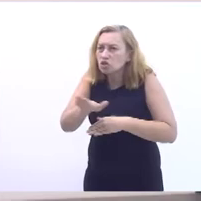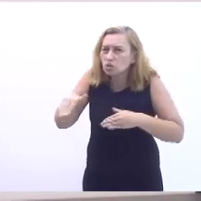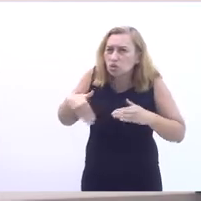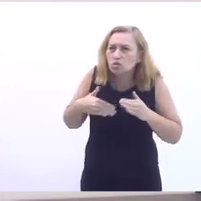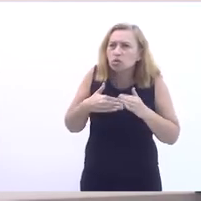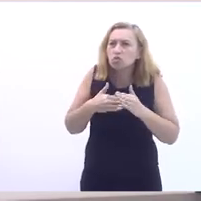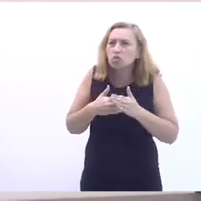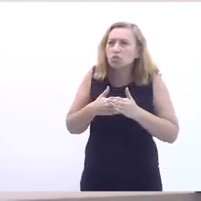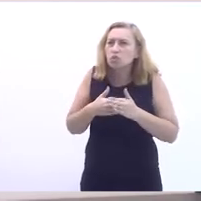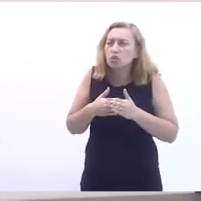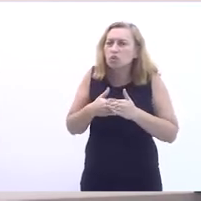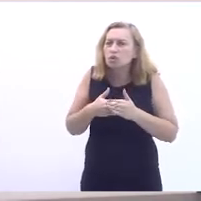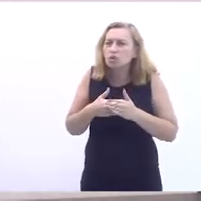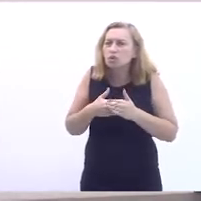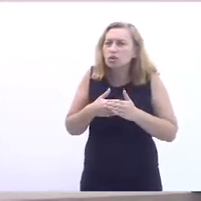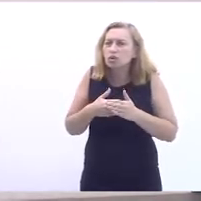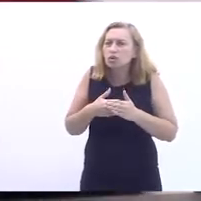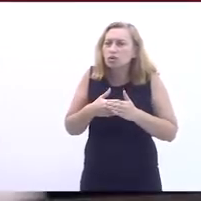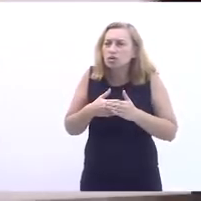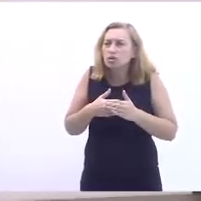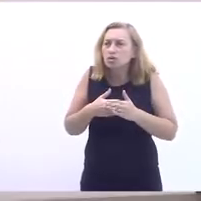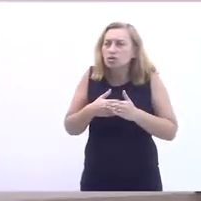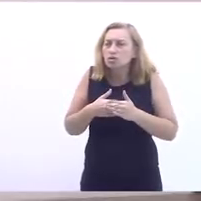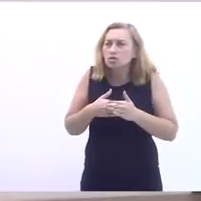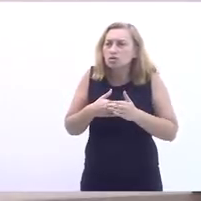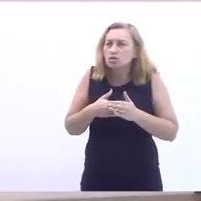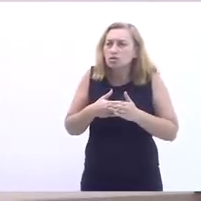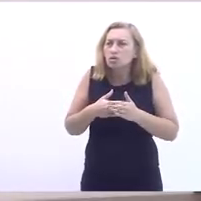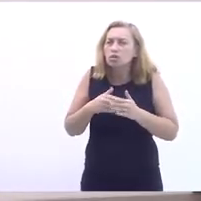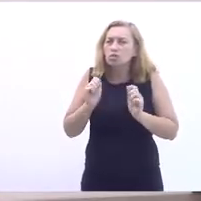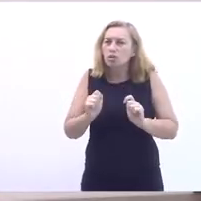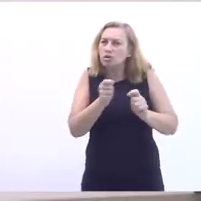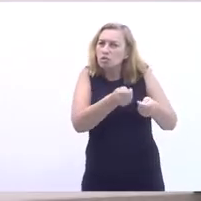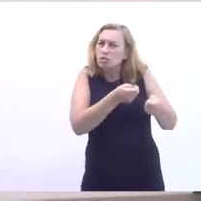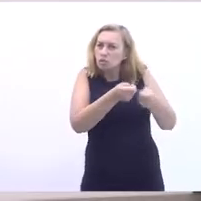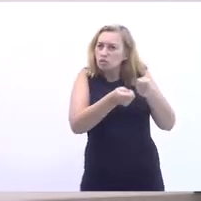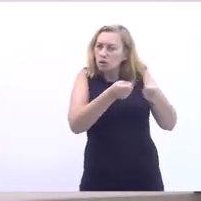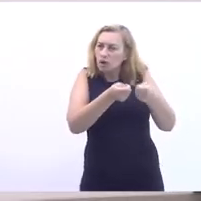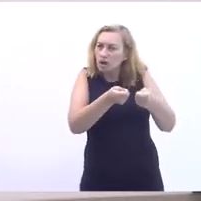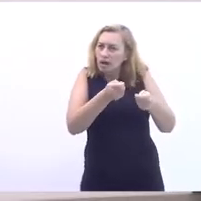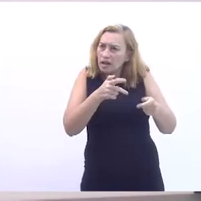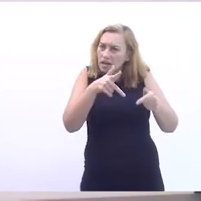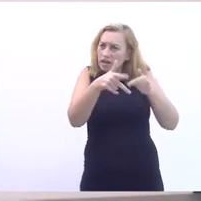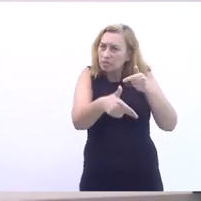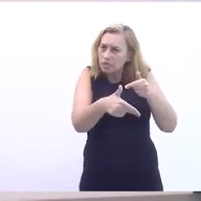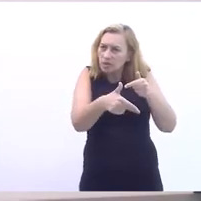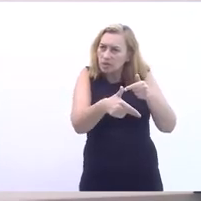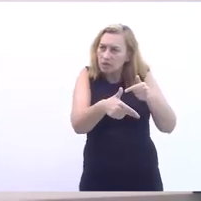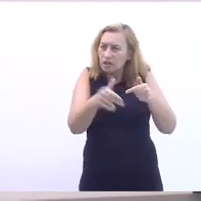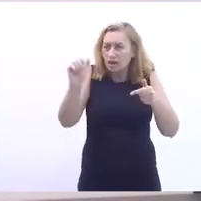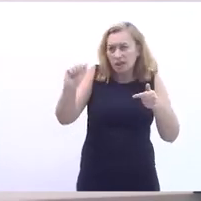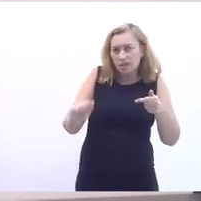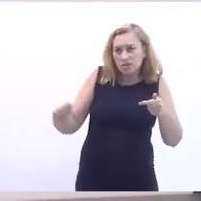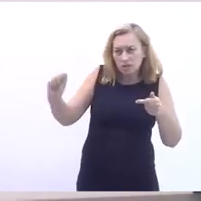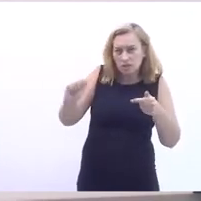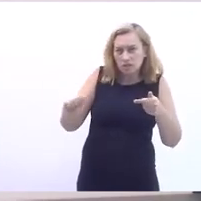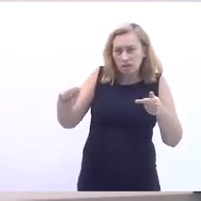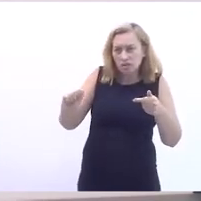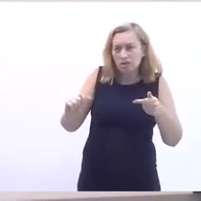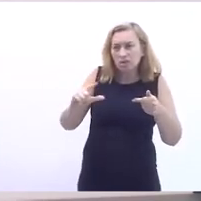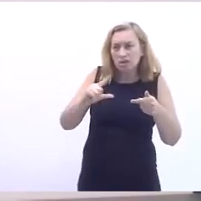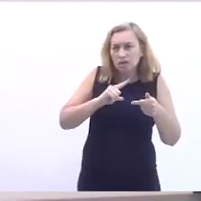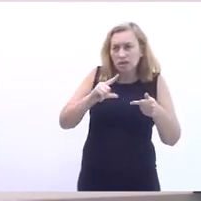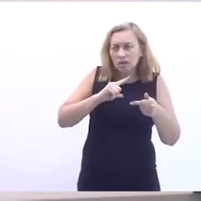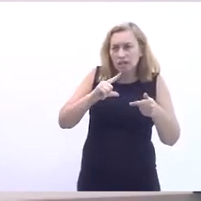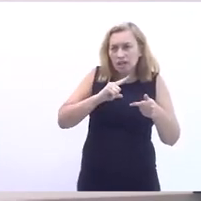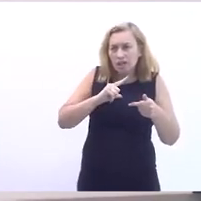que todas as multinacionais possam controlar definitivamente que possa impedir que inclusive associações que é tem